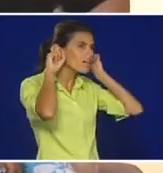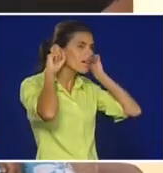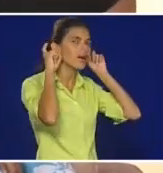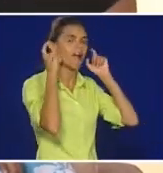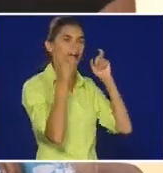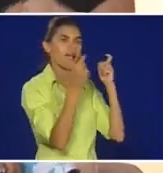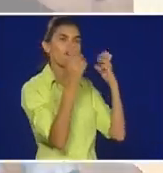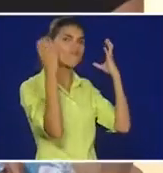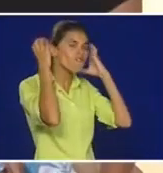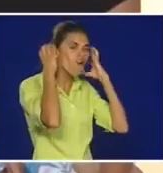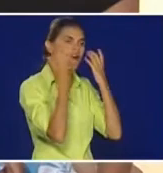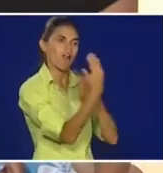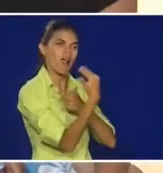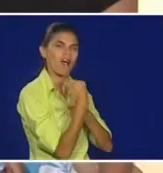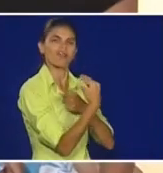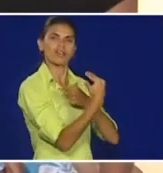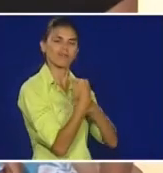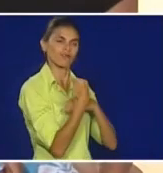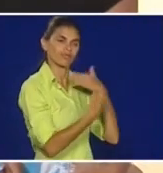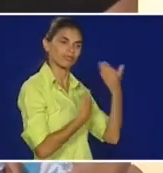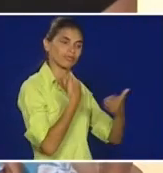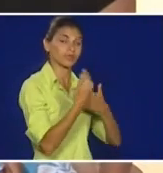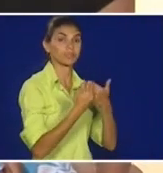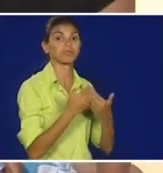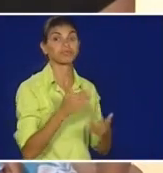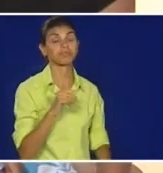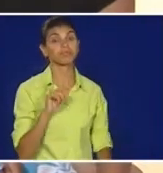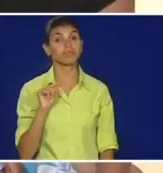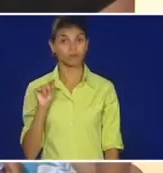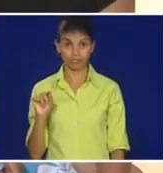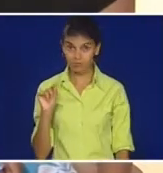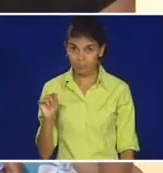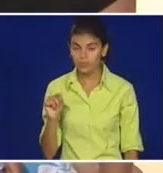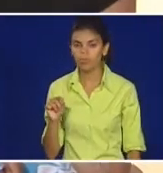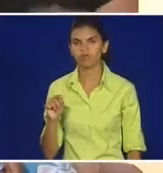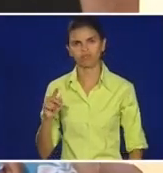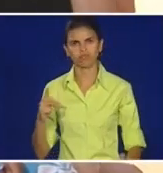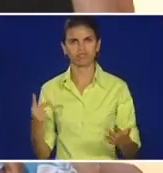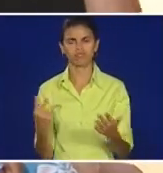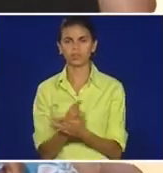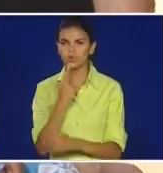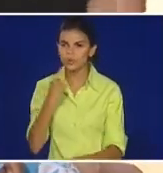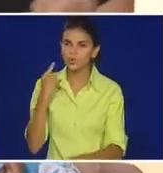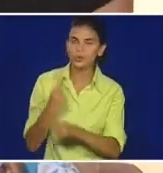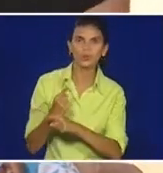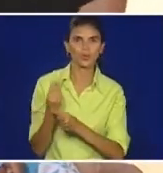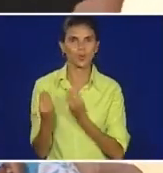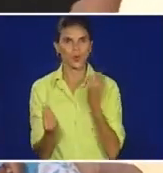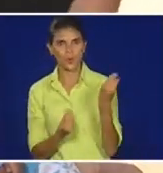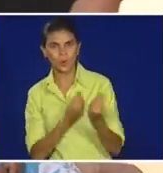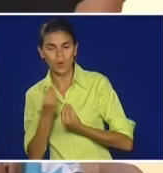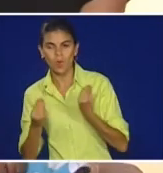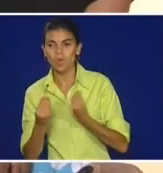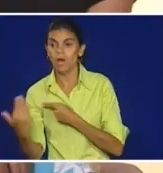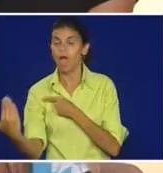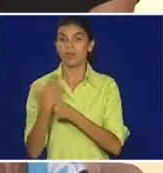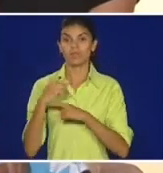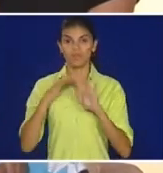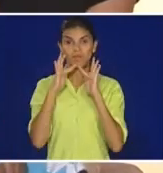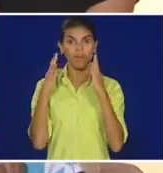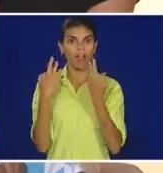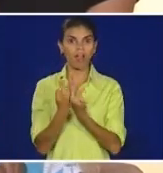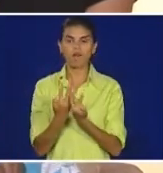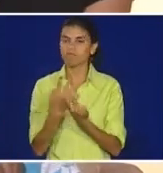na fono. Se teve uma coisa que essa descoberta trouxe para a gente, foi uma tremenda de uma união